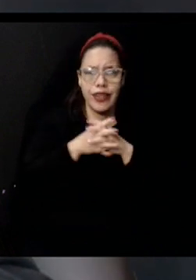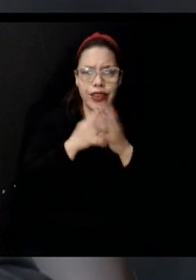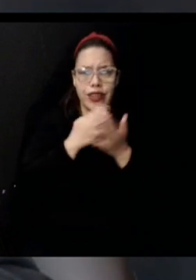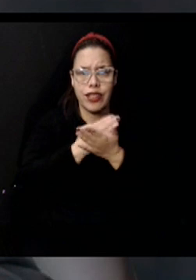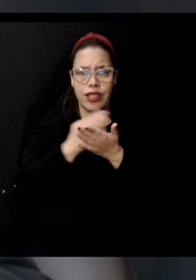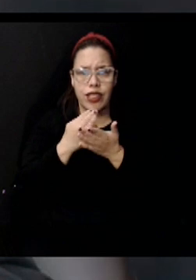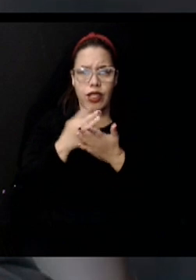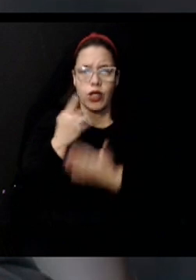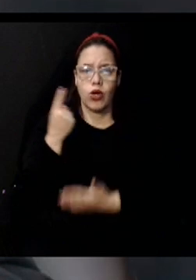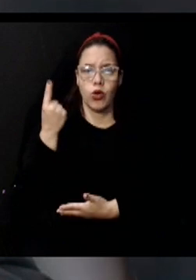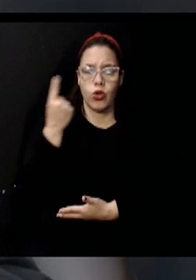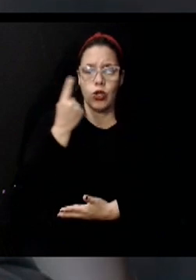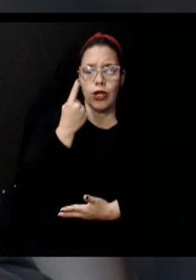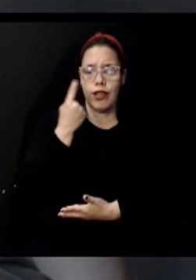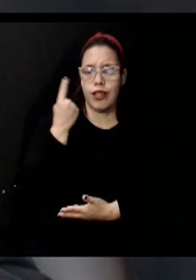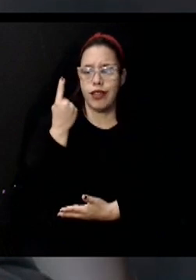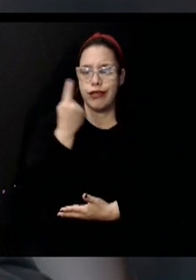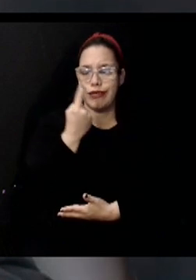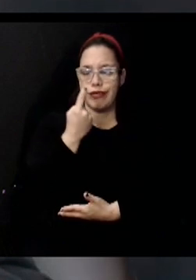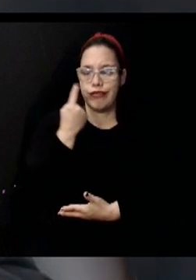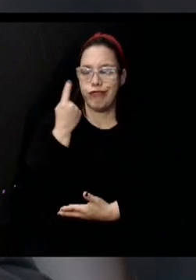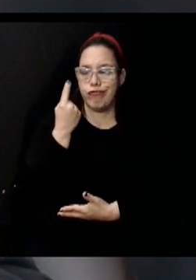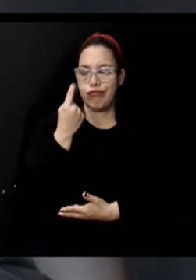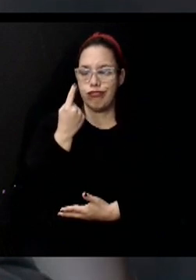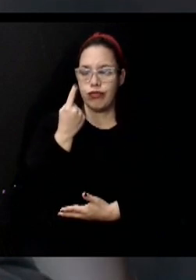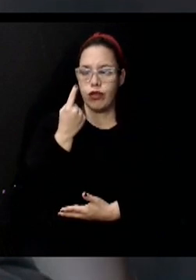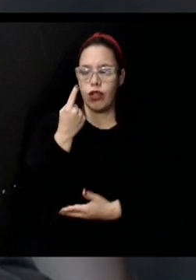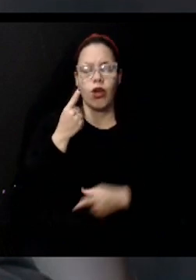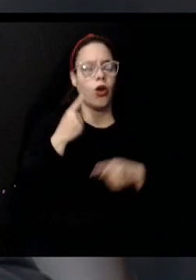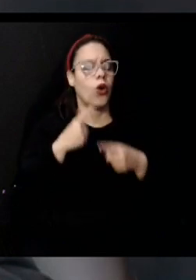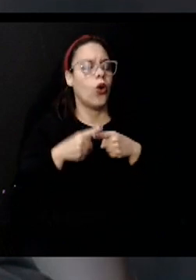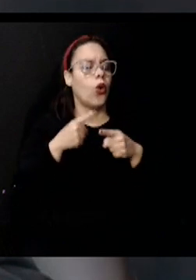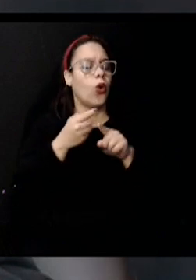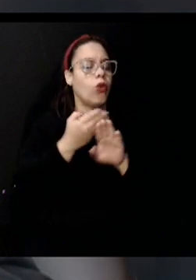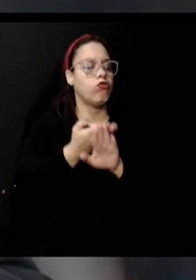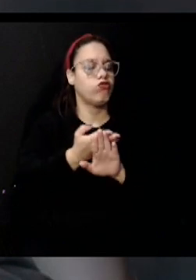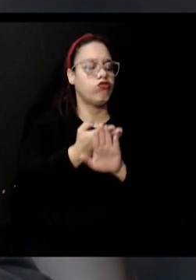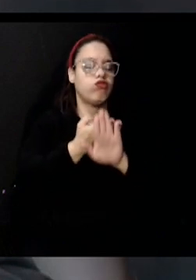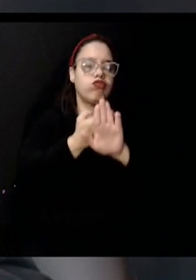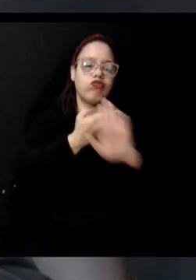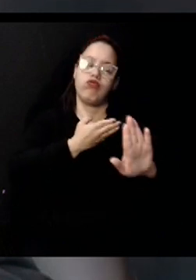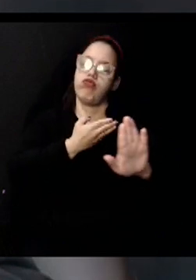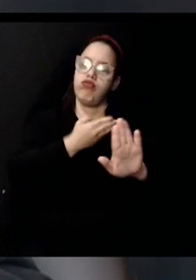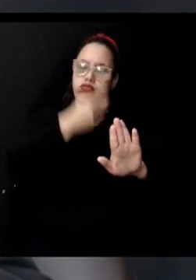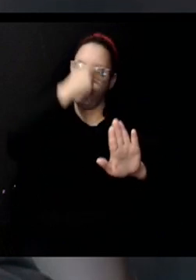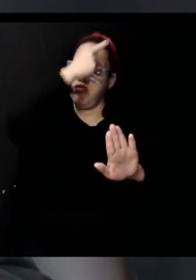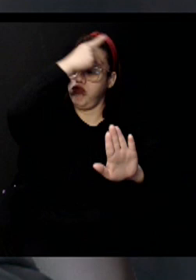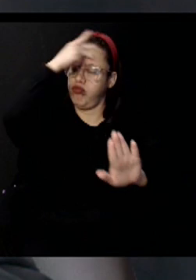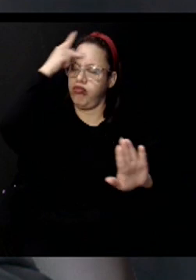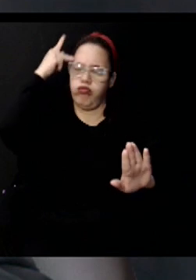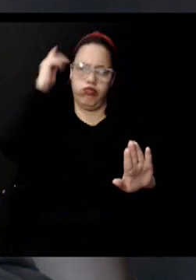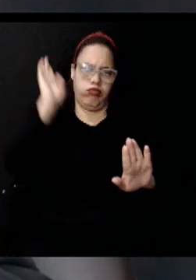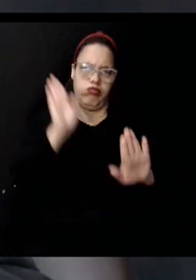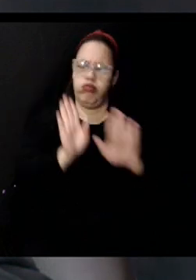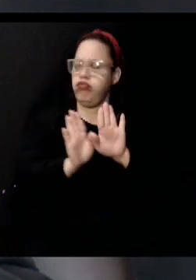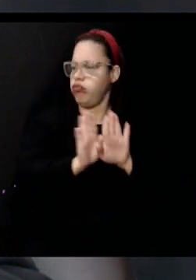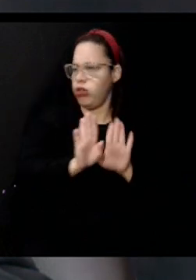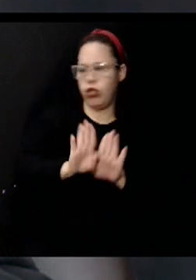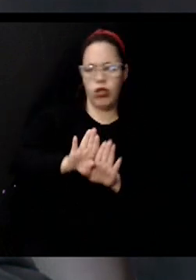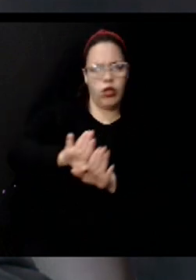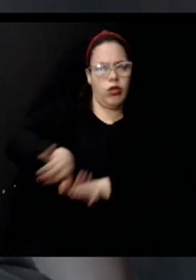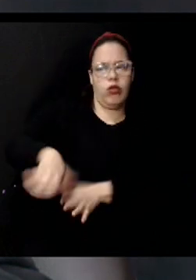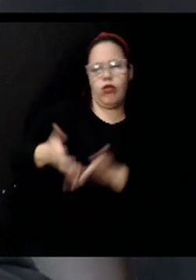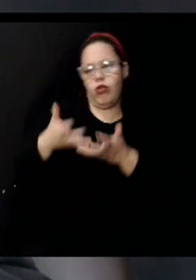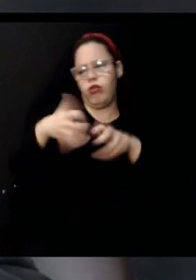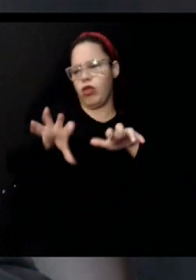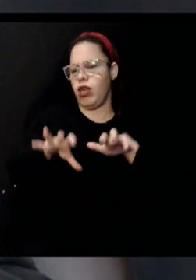sozinha, Sim. porque as aham. pessoas começam a se afastar, as pessoas começam a não querer, "Ai, aquela pessoa é muito